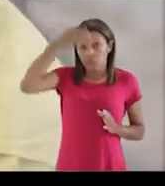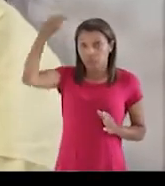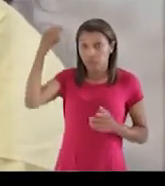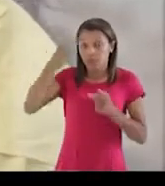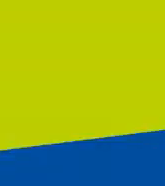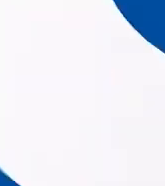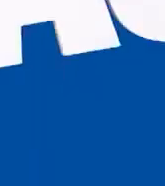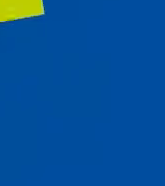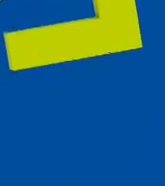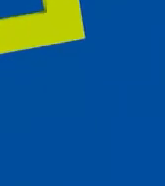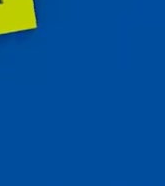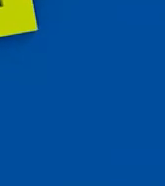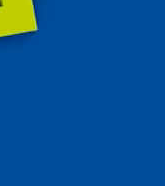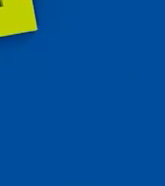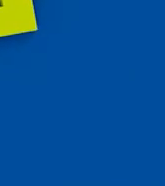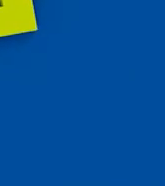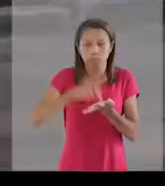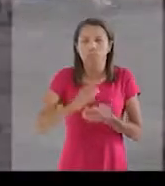pessoa realista.